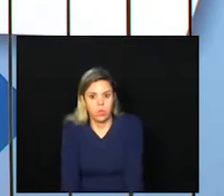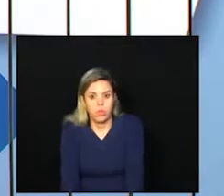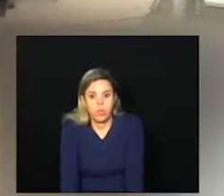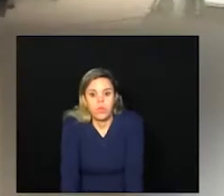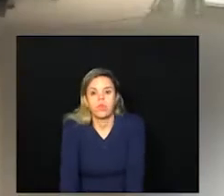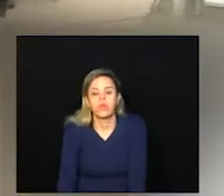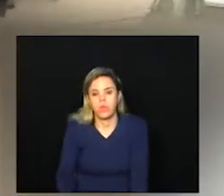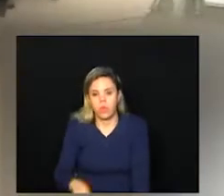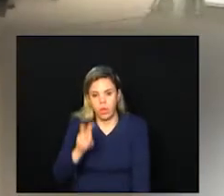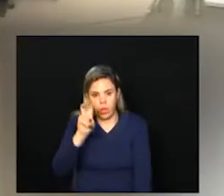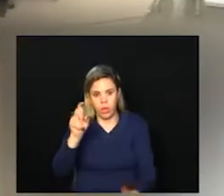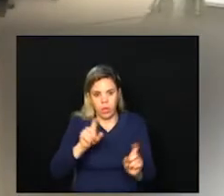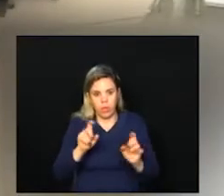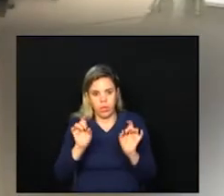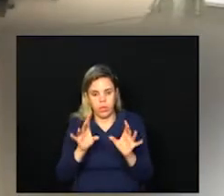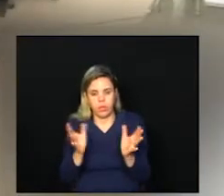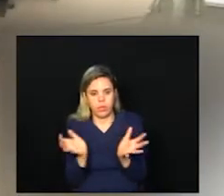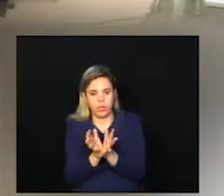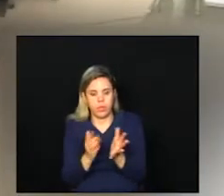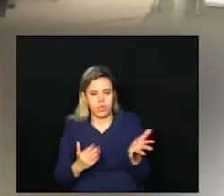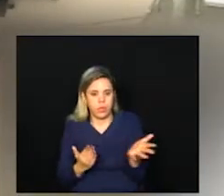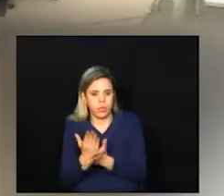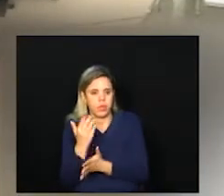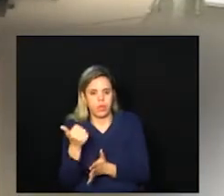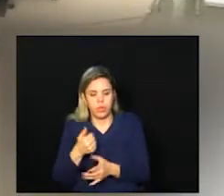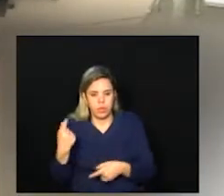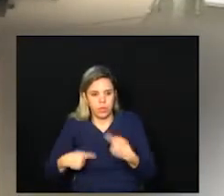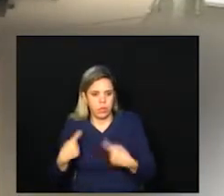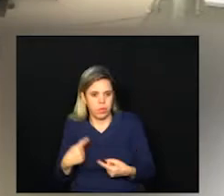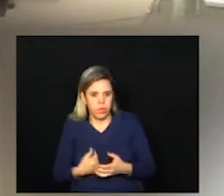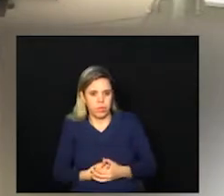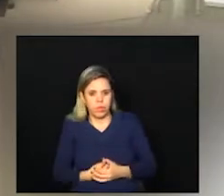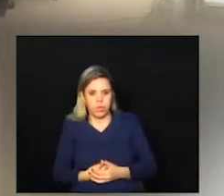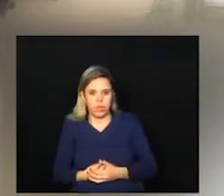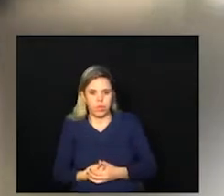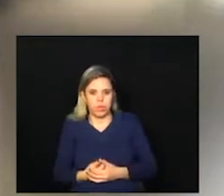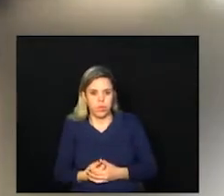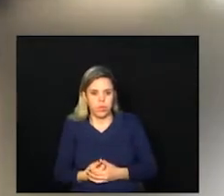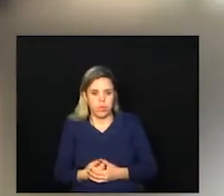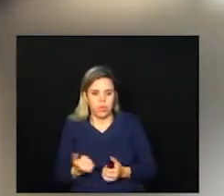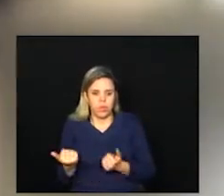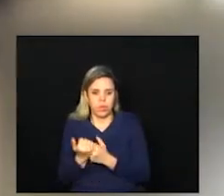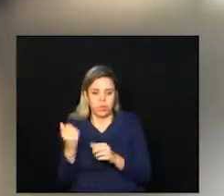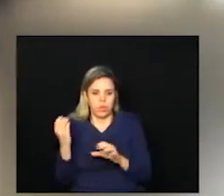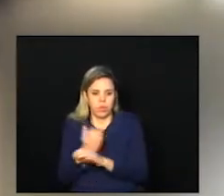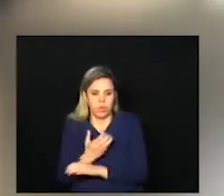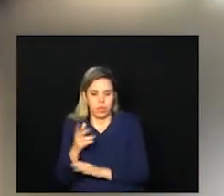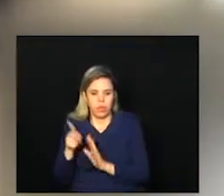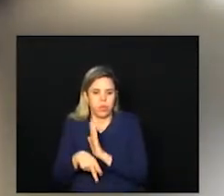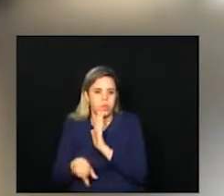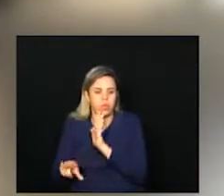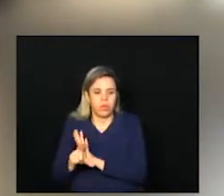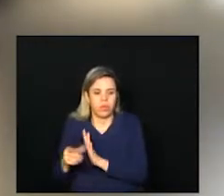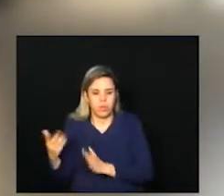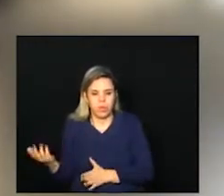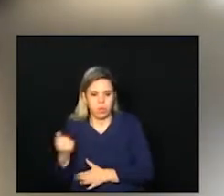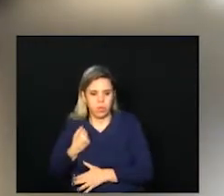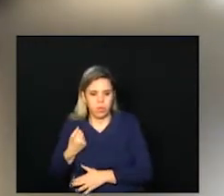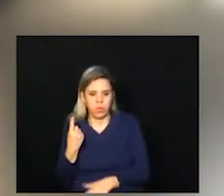Na 5ª reunião ordinária, foi aprovada em primeira discussão um substitutivo total ao projeto de lei